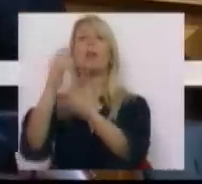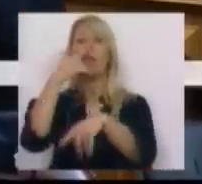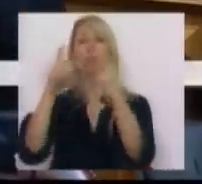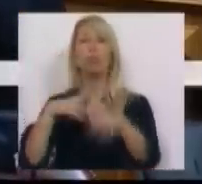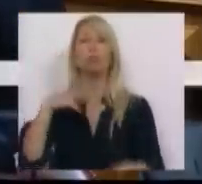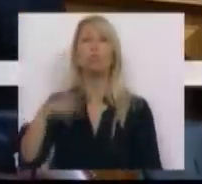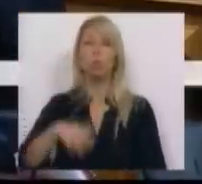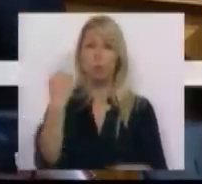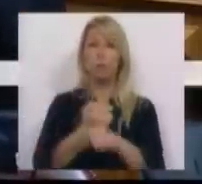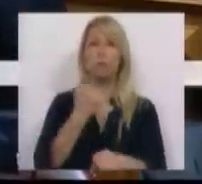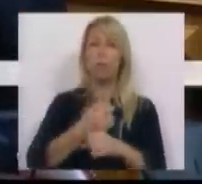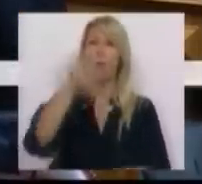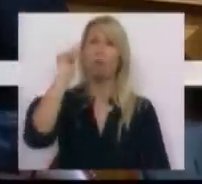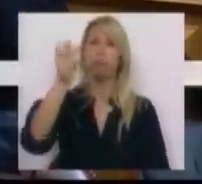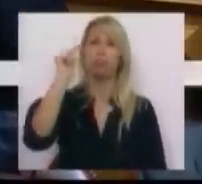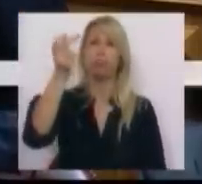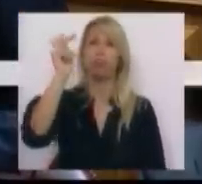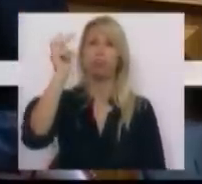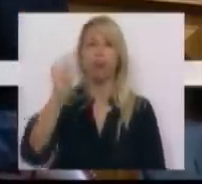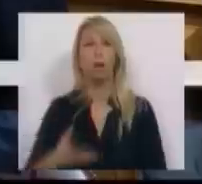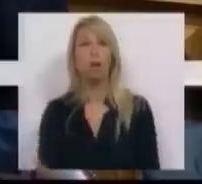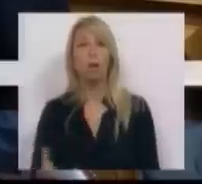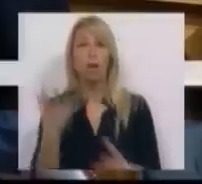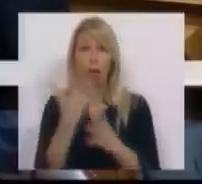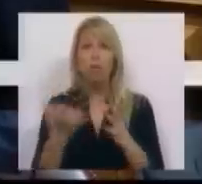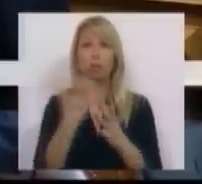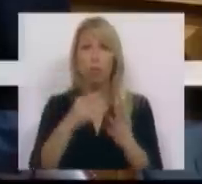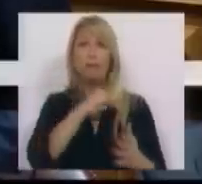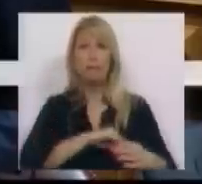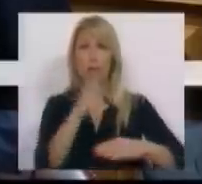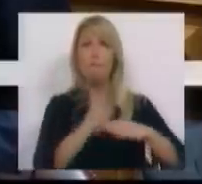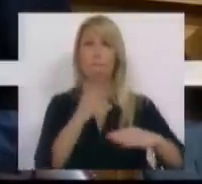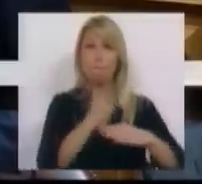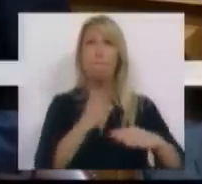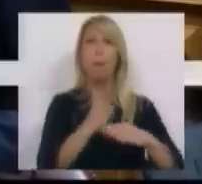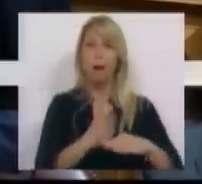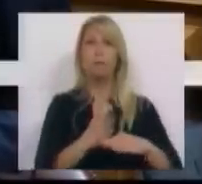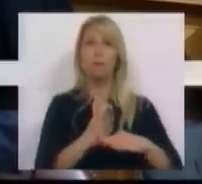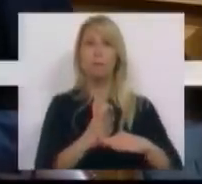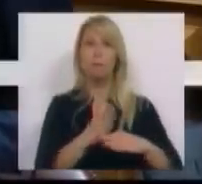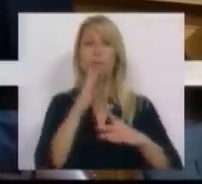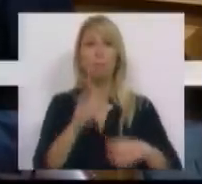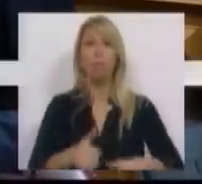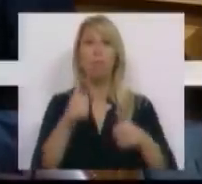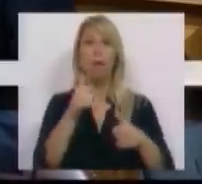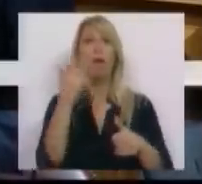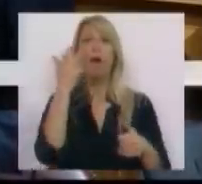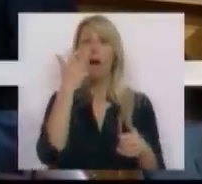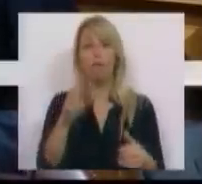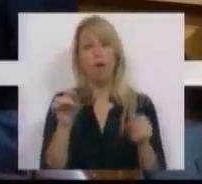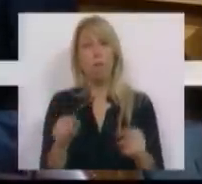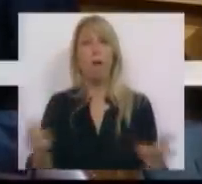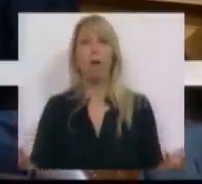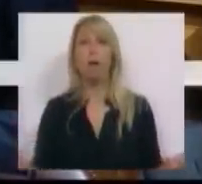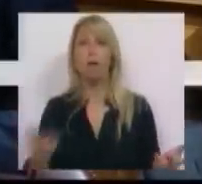vida inteira. Eles descontaram uma parte do seu salário para merecer essa reforma e para merecer essa